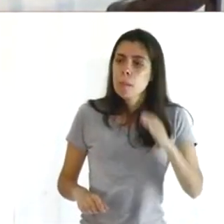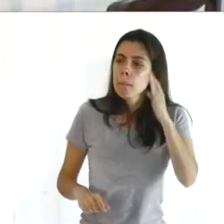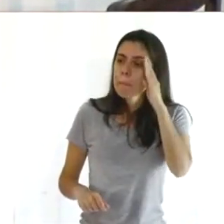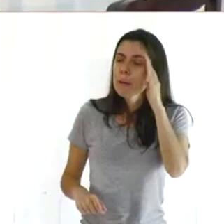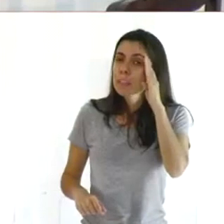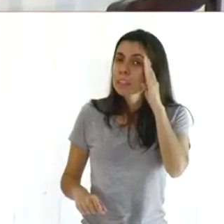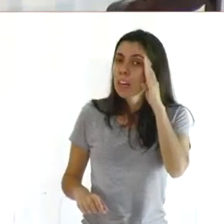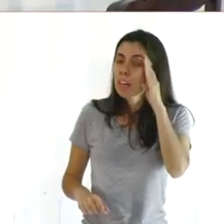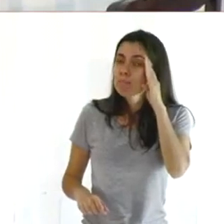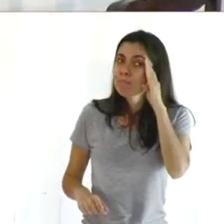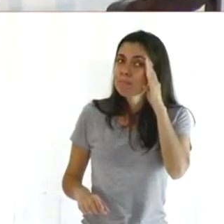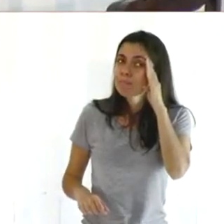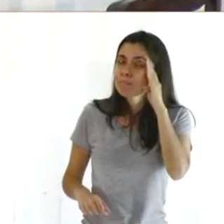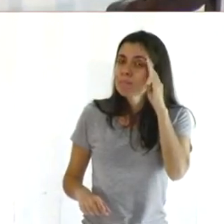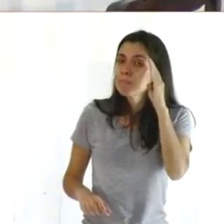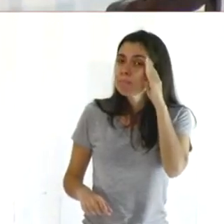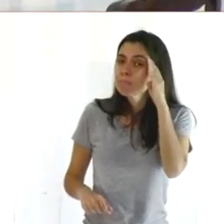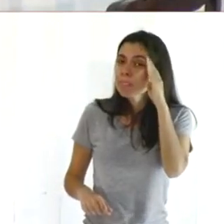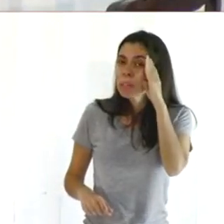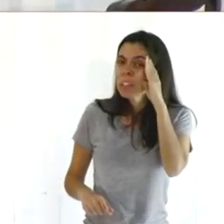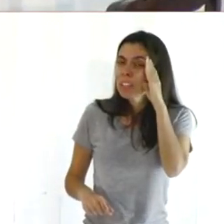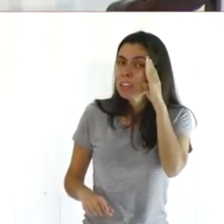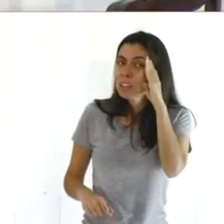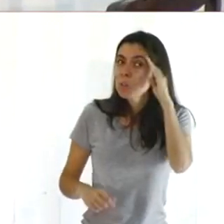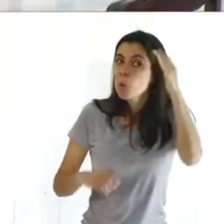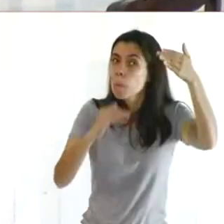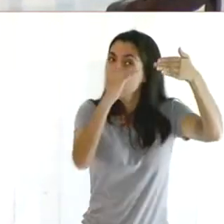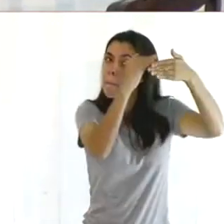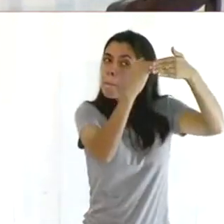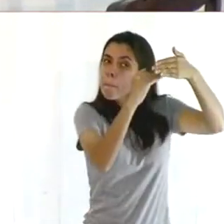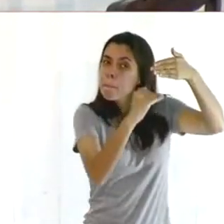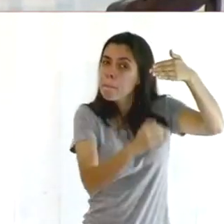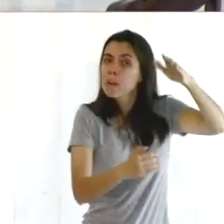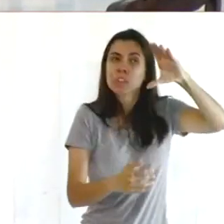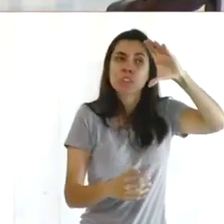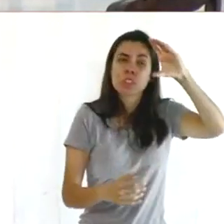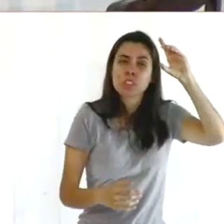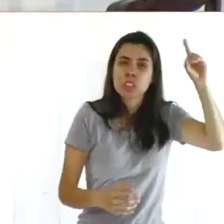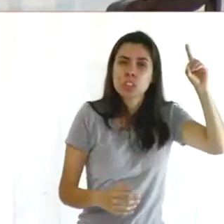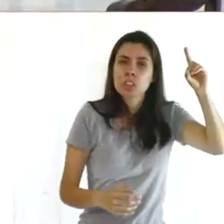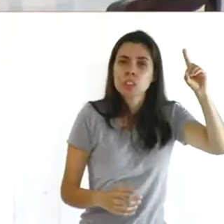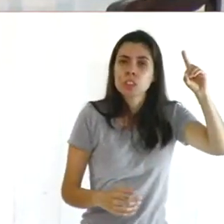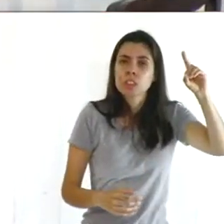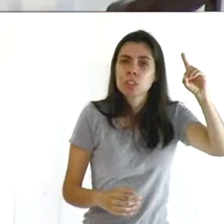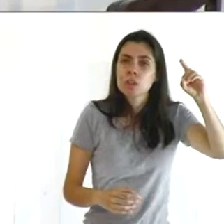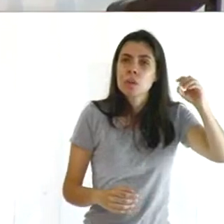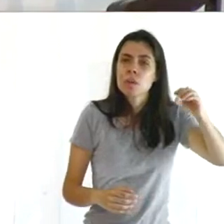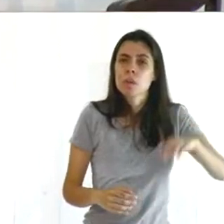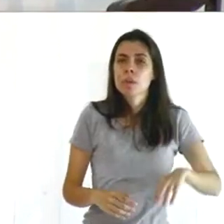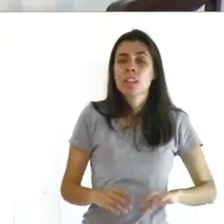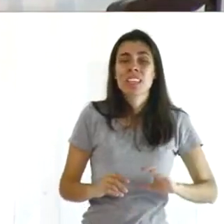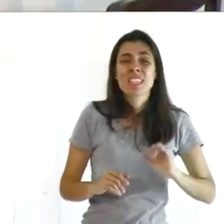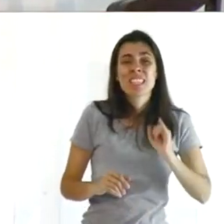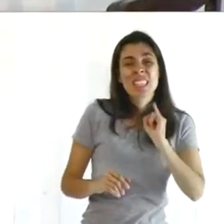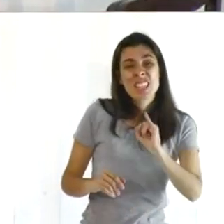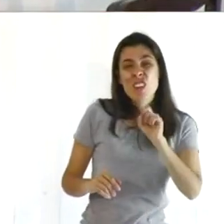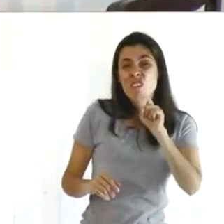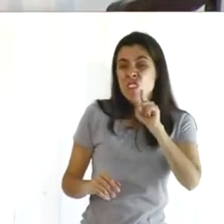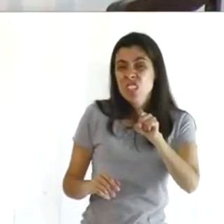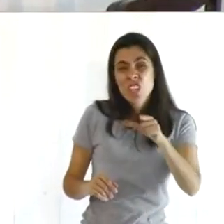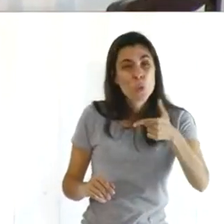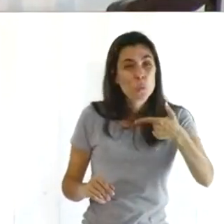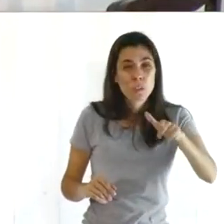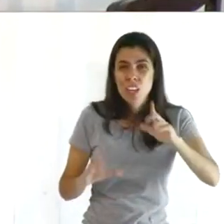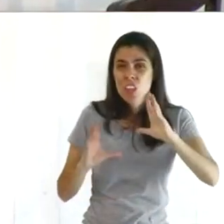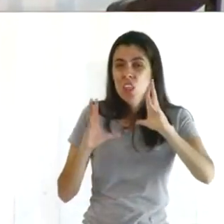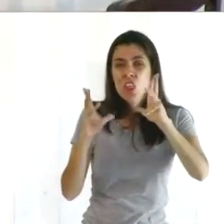não entendermos o que está acontecendo aqui nesse plano horizontal, mesmo quando você não tiver todas as respostas que você quer, porque muitas